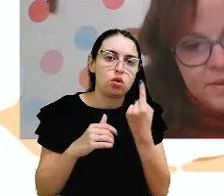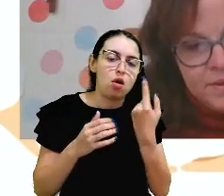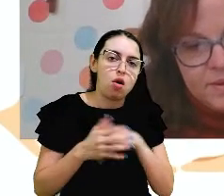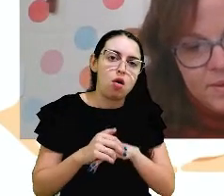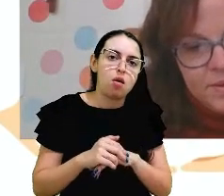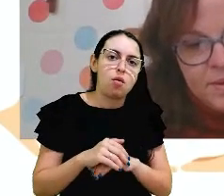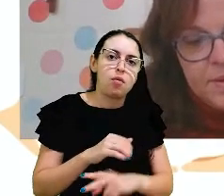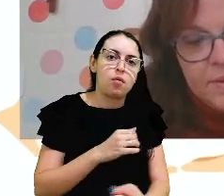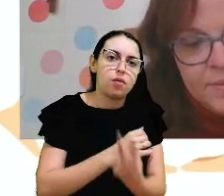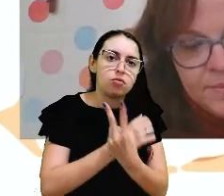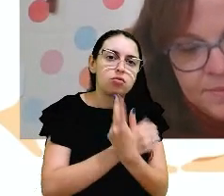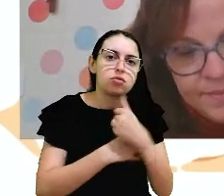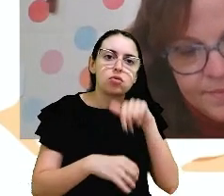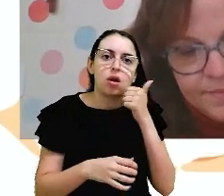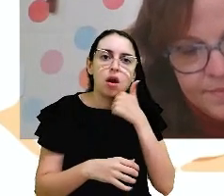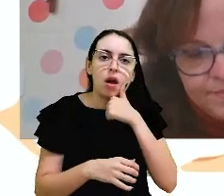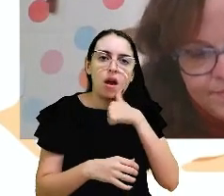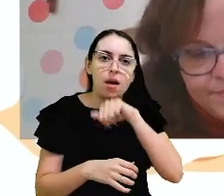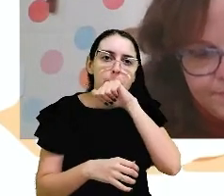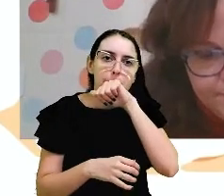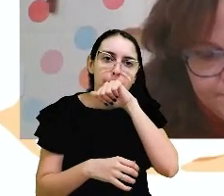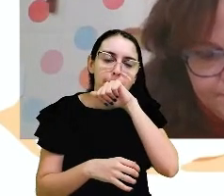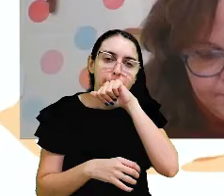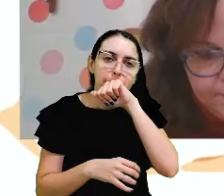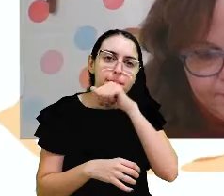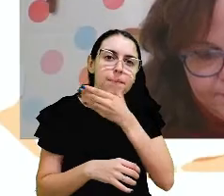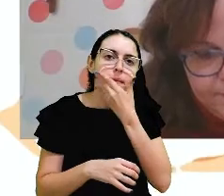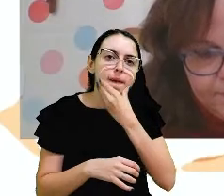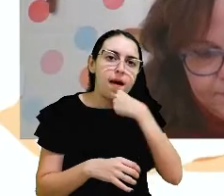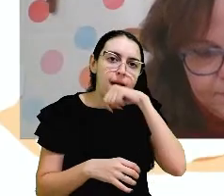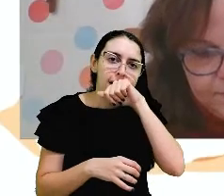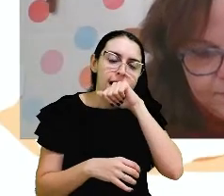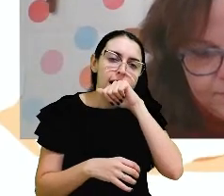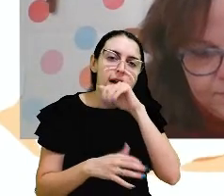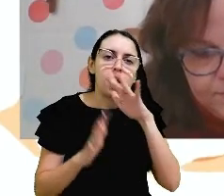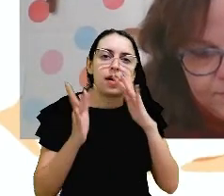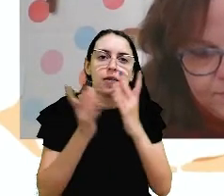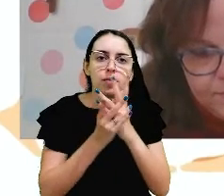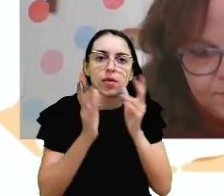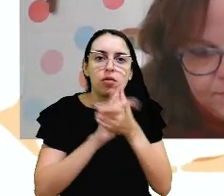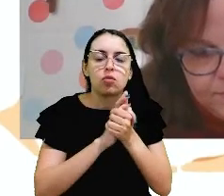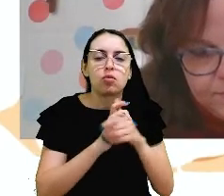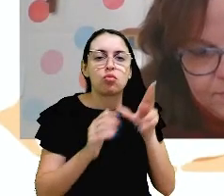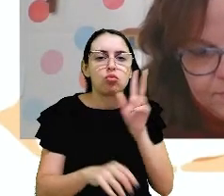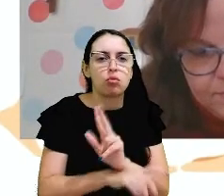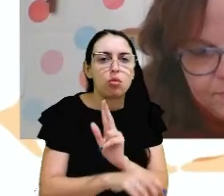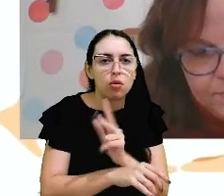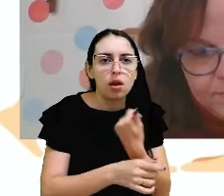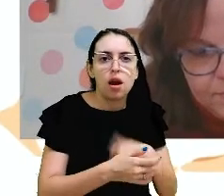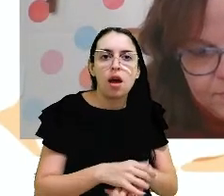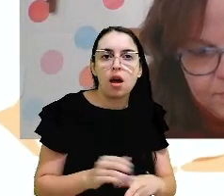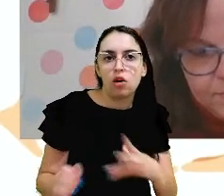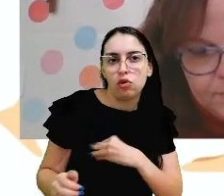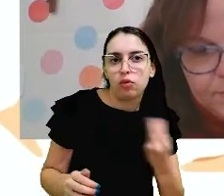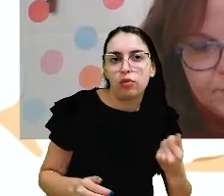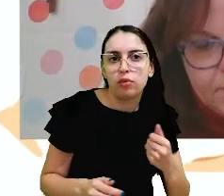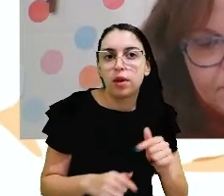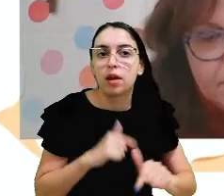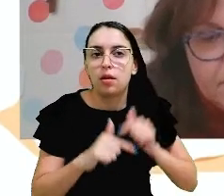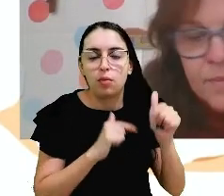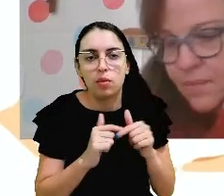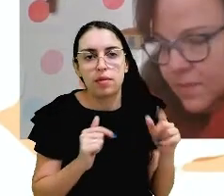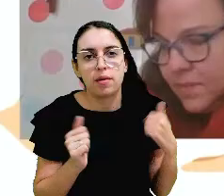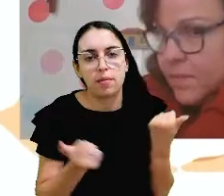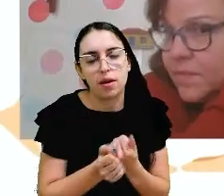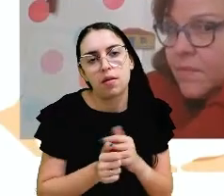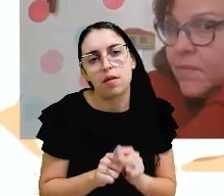ajuda dos meus pais, do meu marido, para cuidarem do meu outro filho enquanto eu trabalhava, né, antes de entrar em licença, mas me